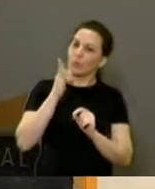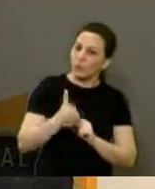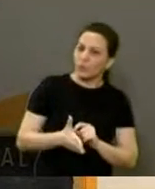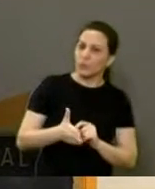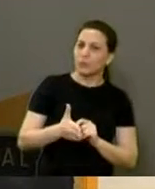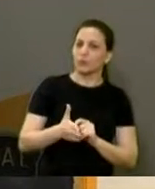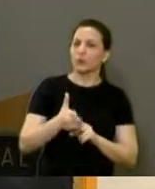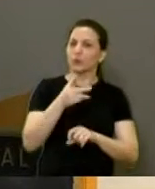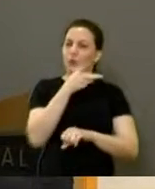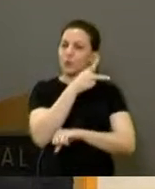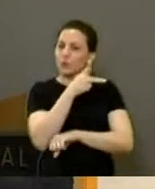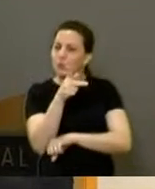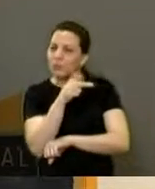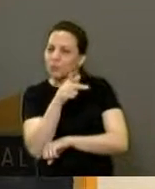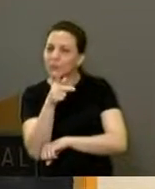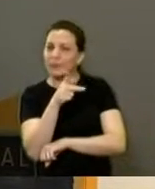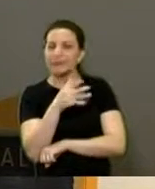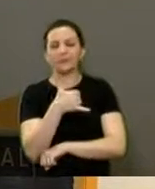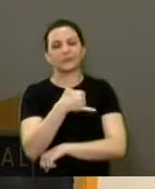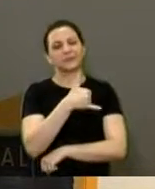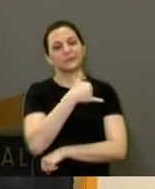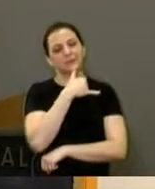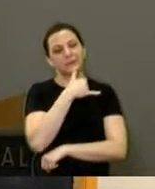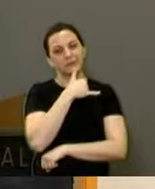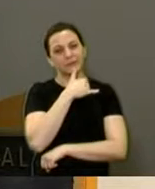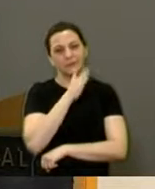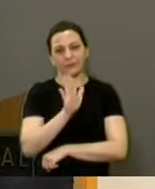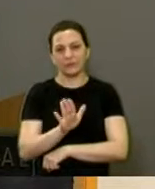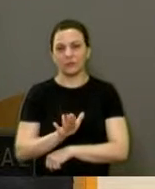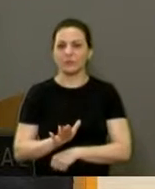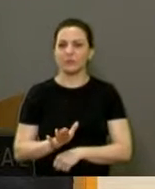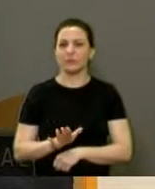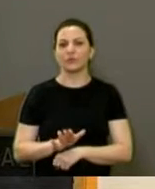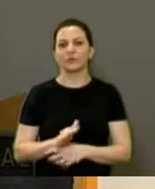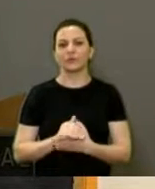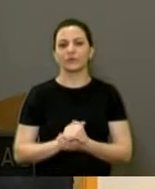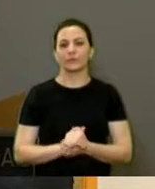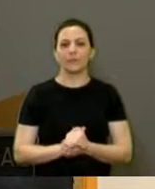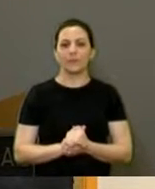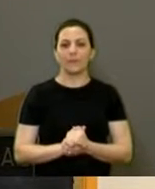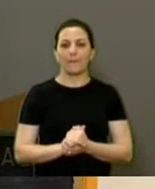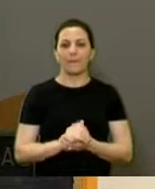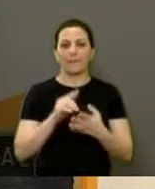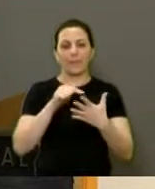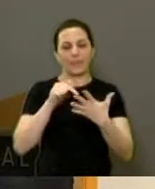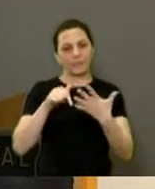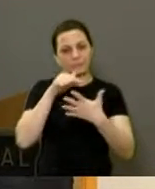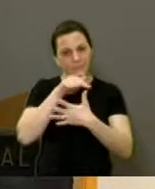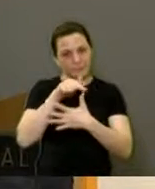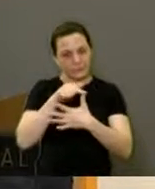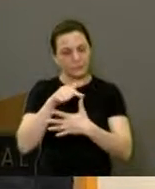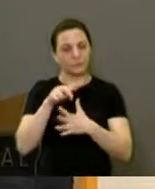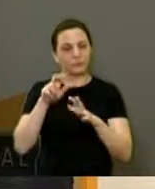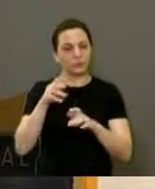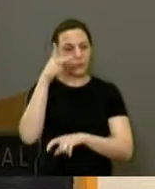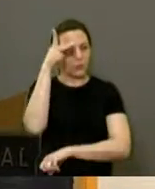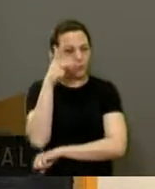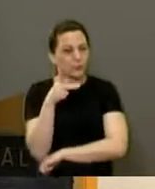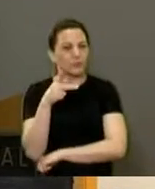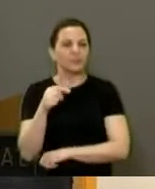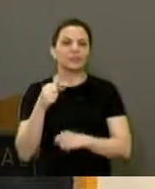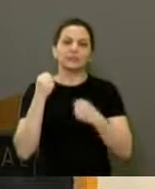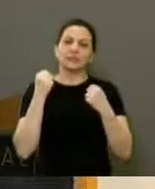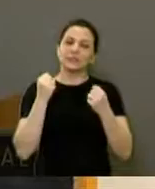do monitoramento, lamentável. Lamentável. Então, e acho, sempre defendi